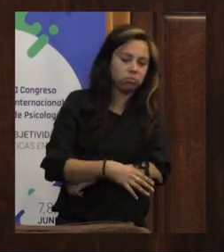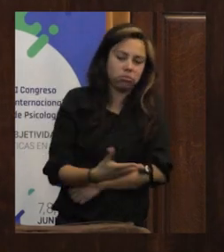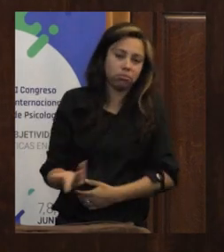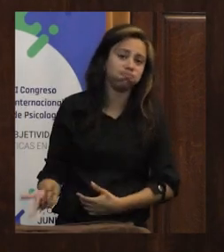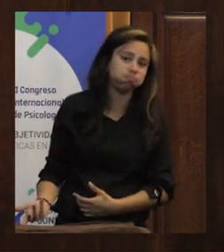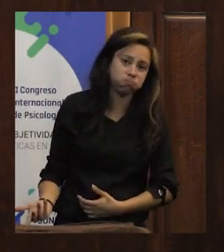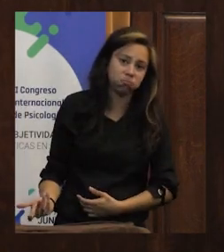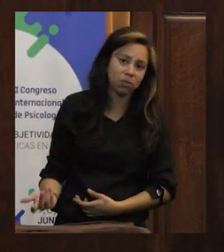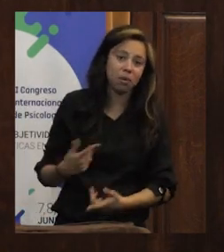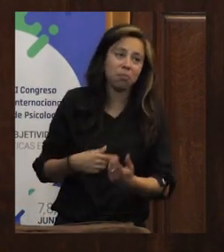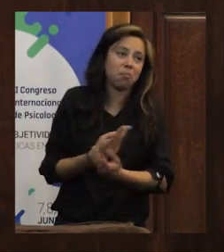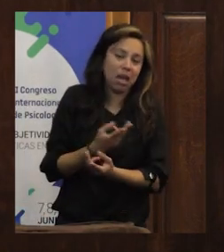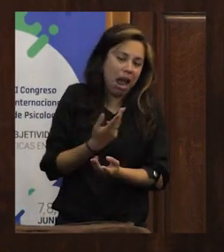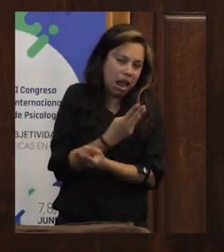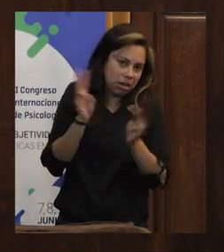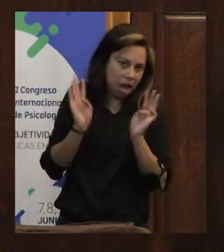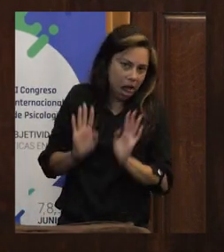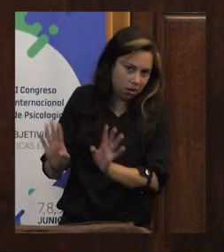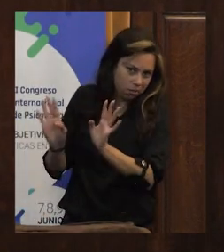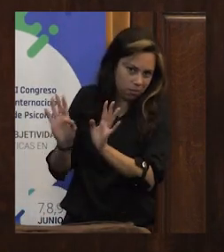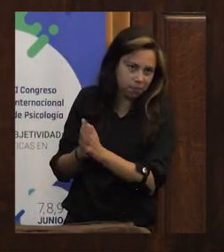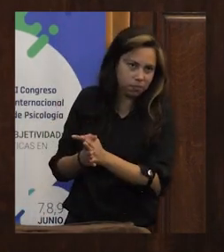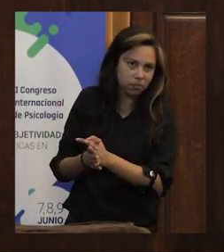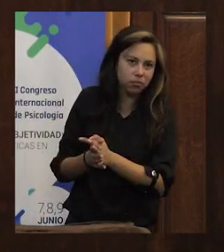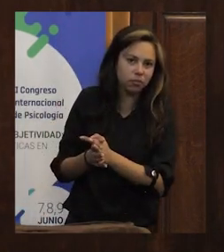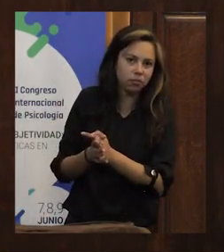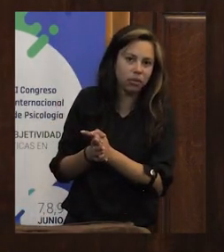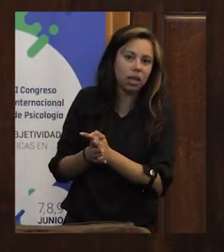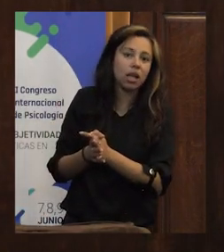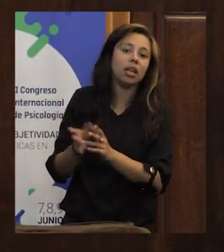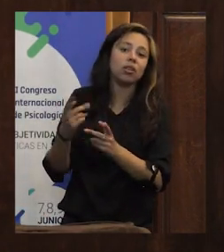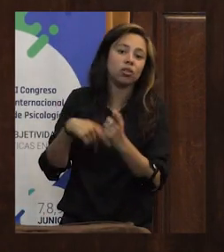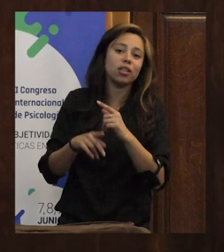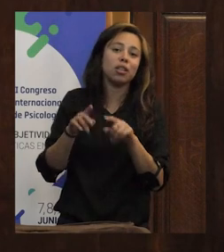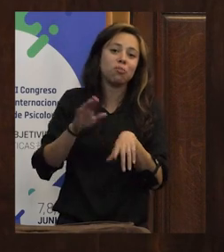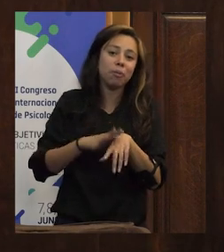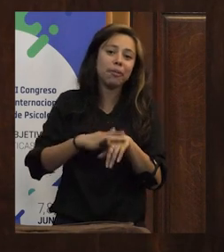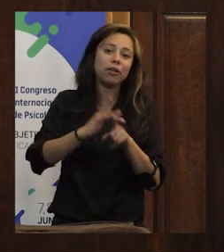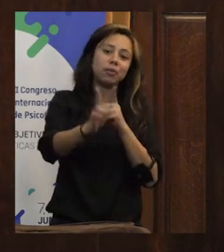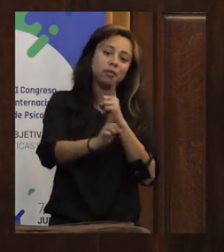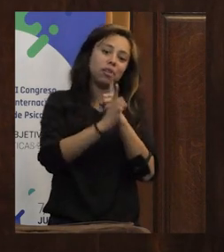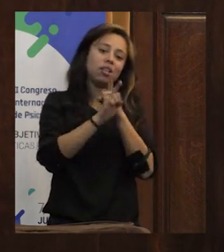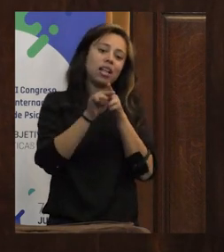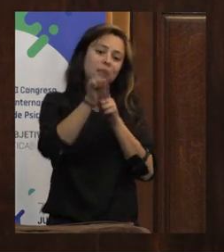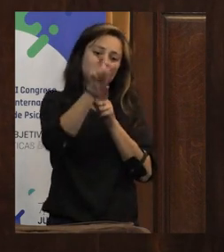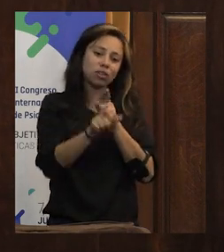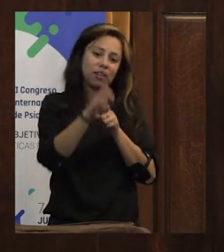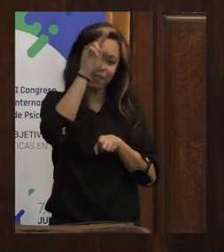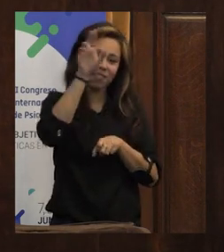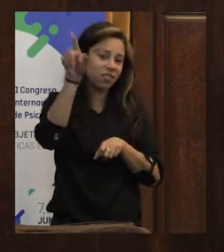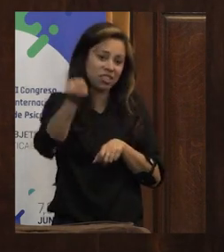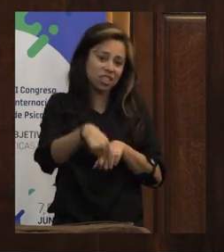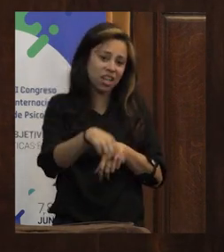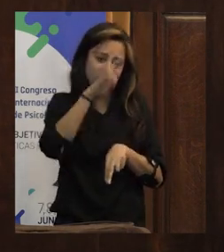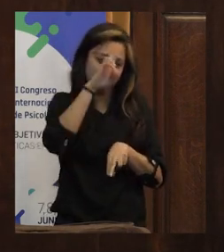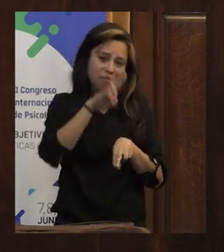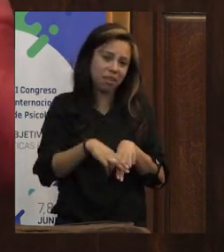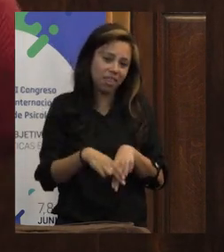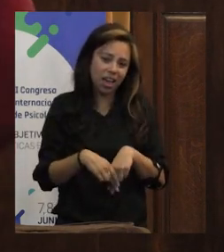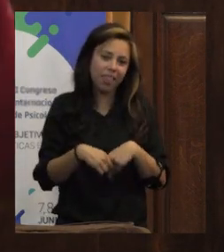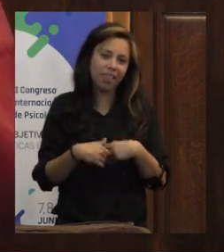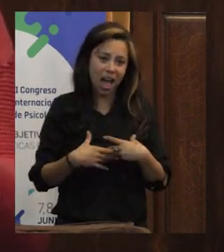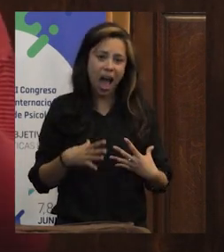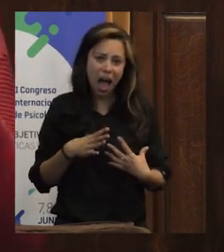geral, então, há uma resposta de culpabilização, né? Então, a diabetes,